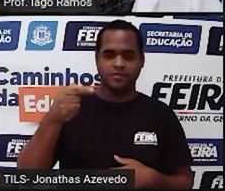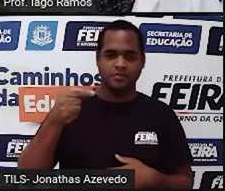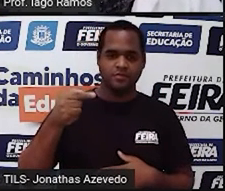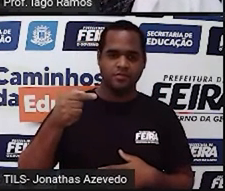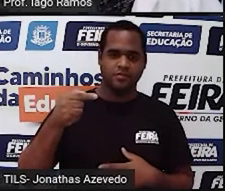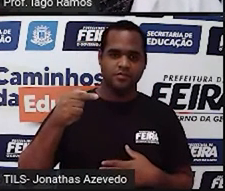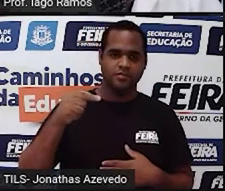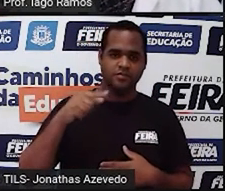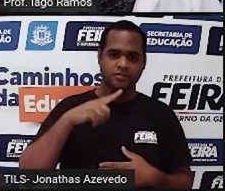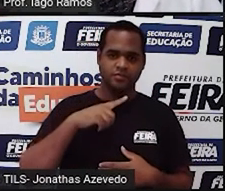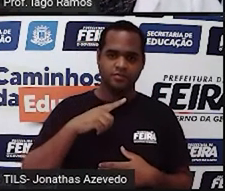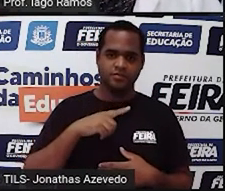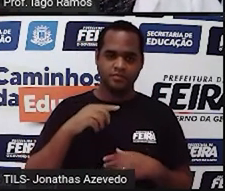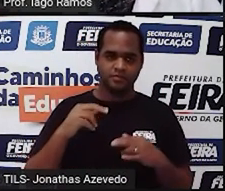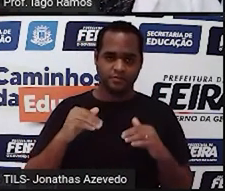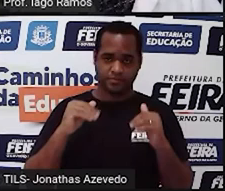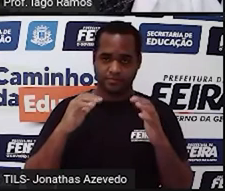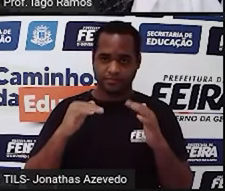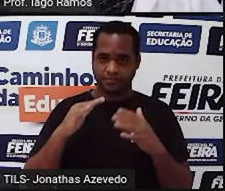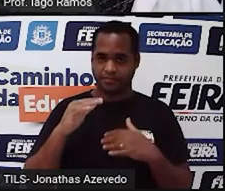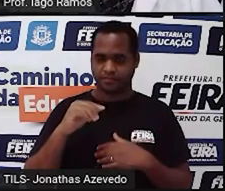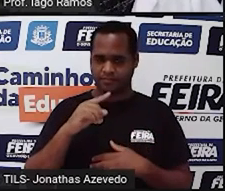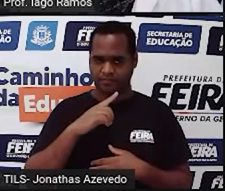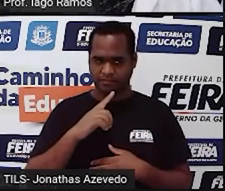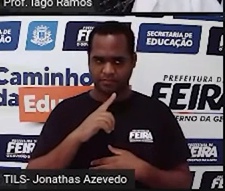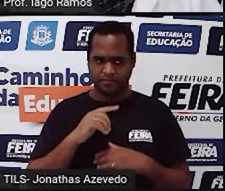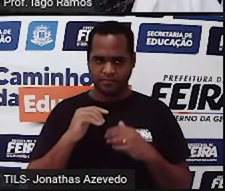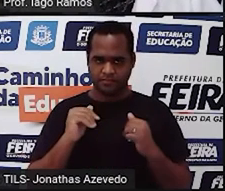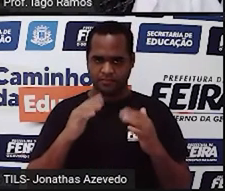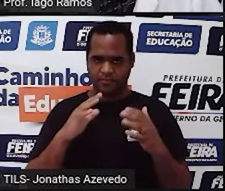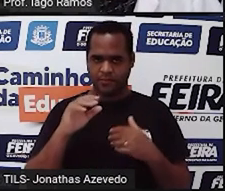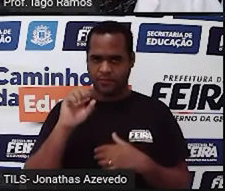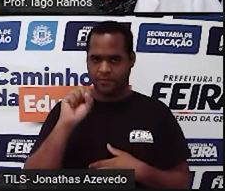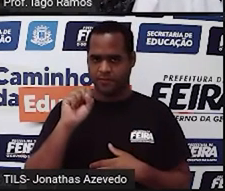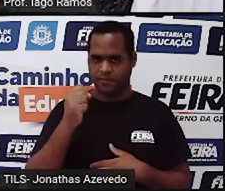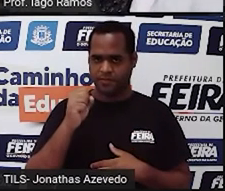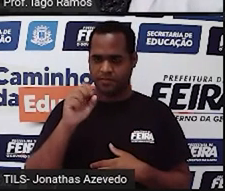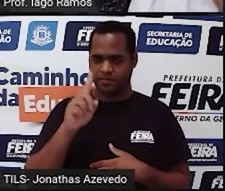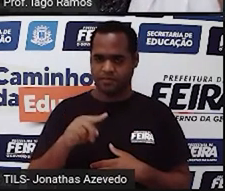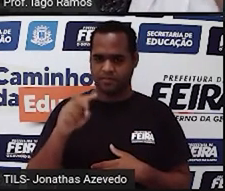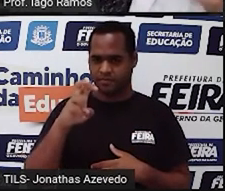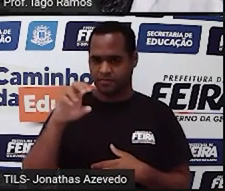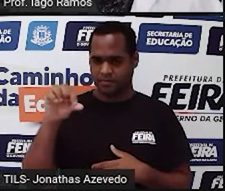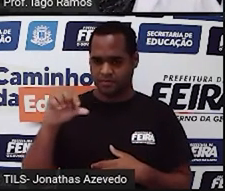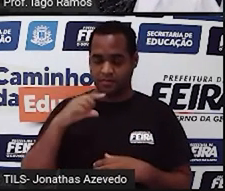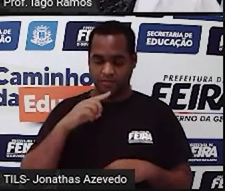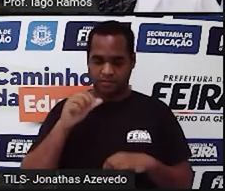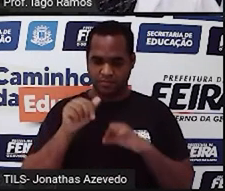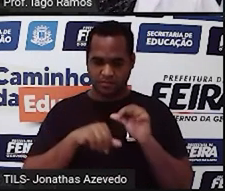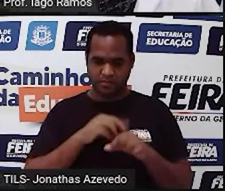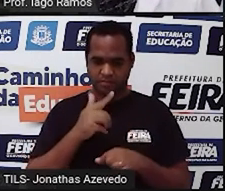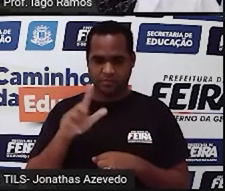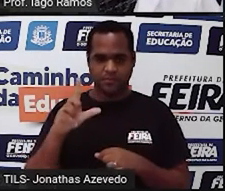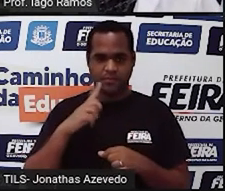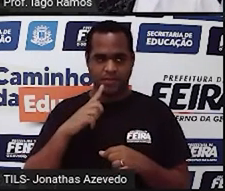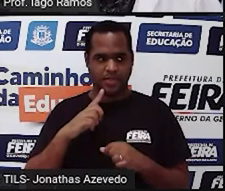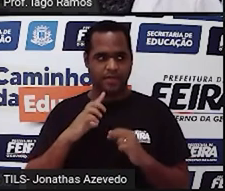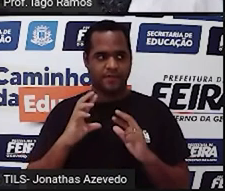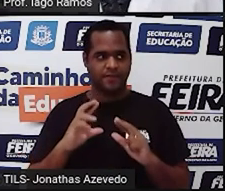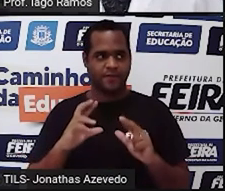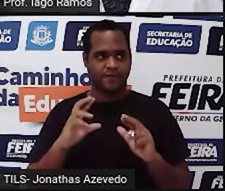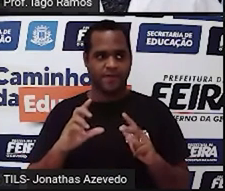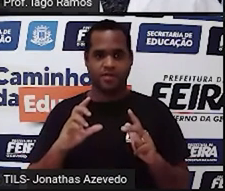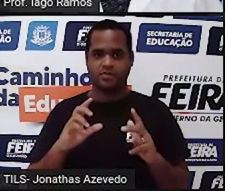8,7 é maior que o número 8 8,59 vou mudar a situação agora